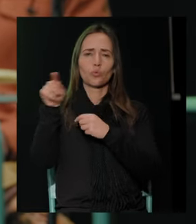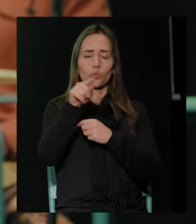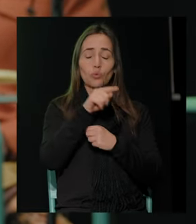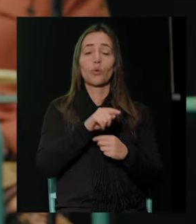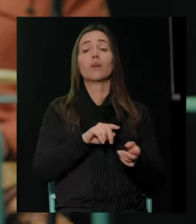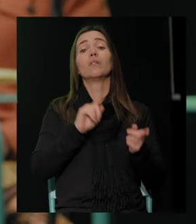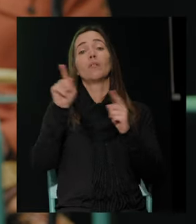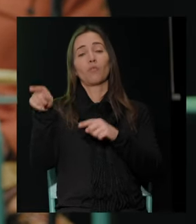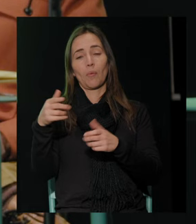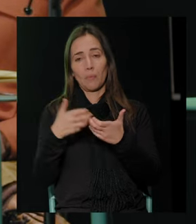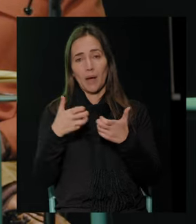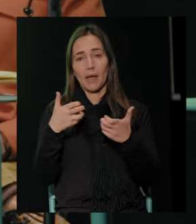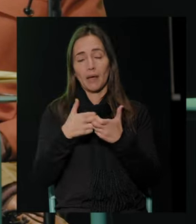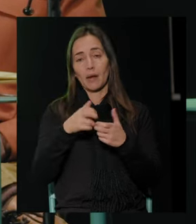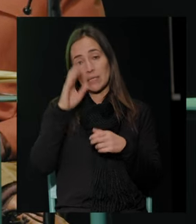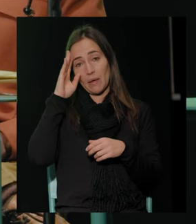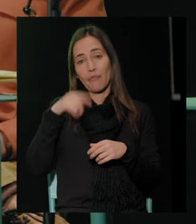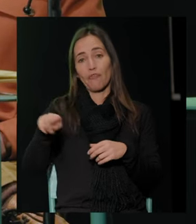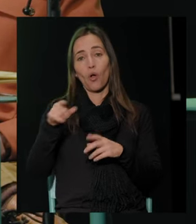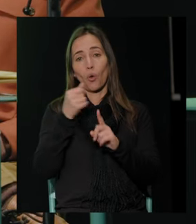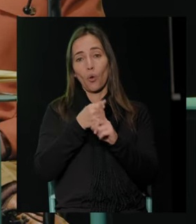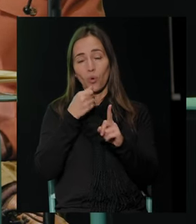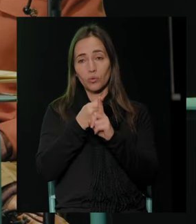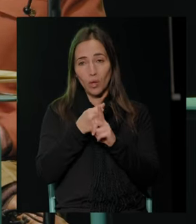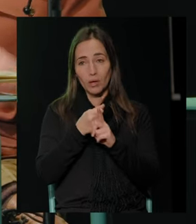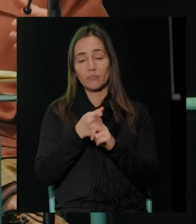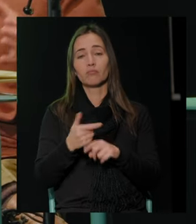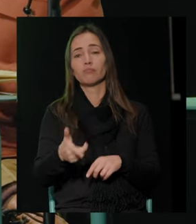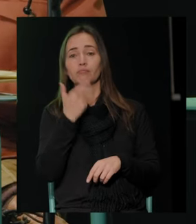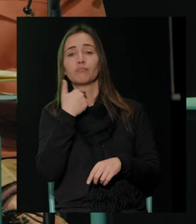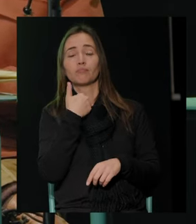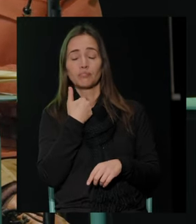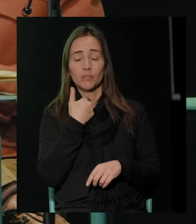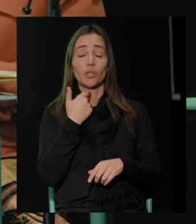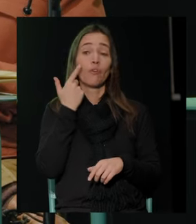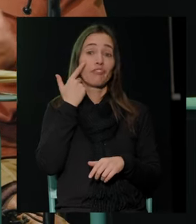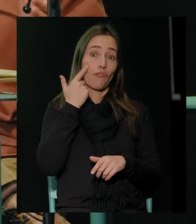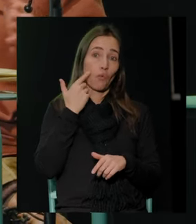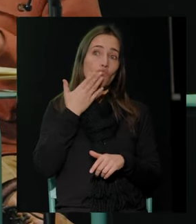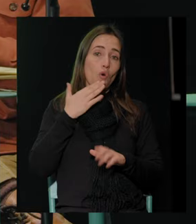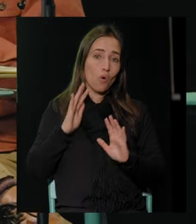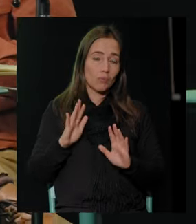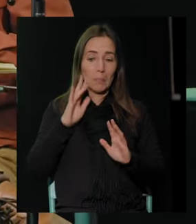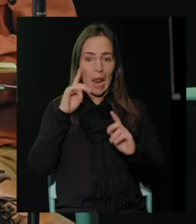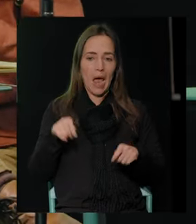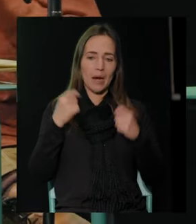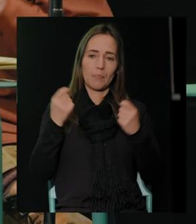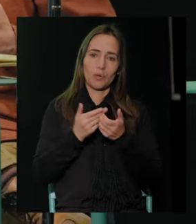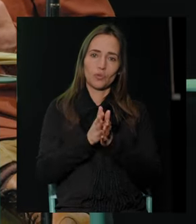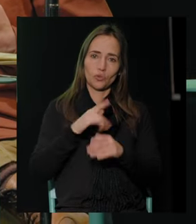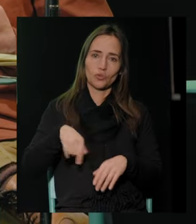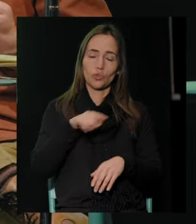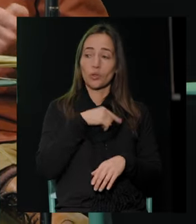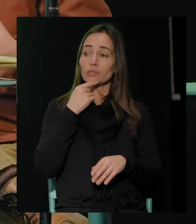como sabem, o Orwell foi lutar, levou com uma bala no pescoço, sobreviveu miraculosamente, e para bem todos nós. E ele